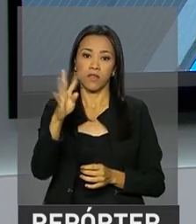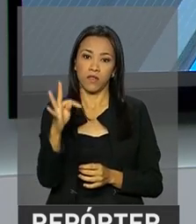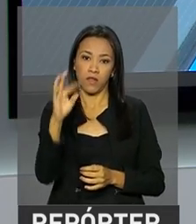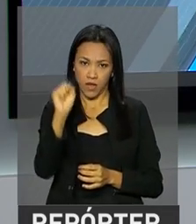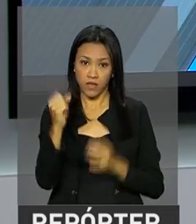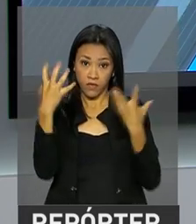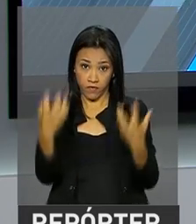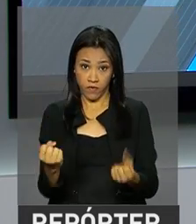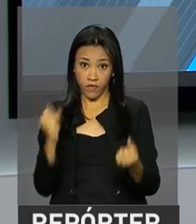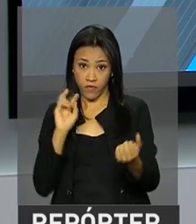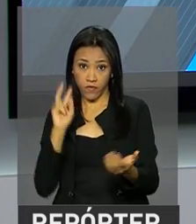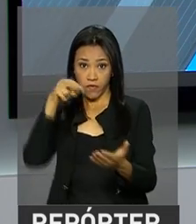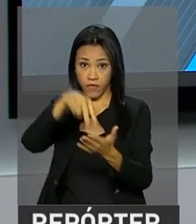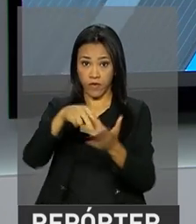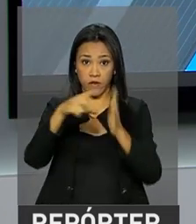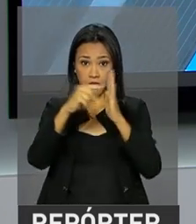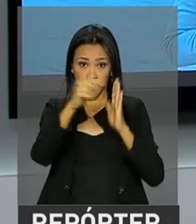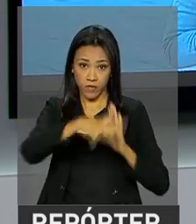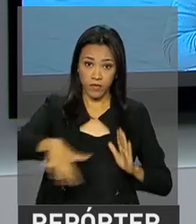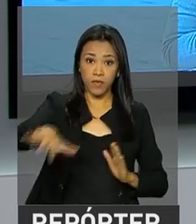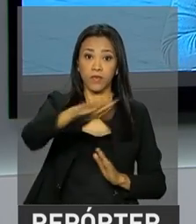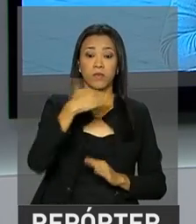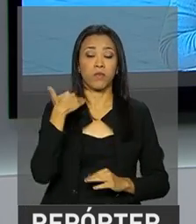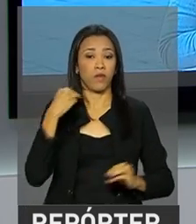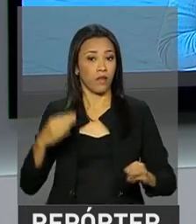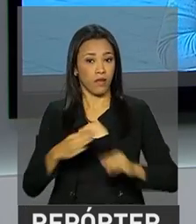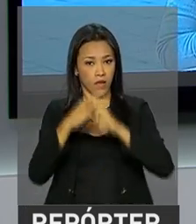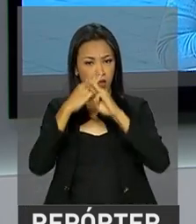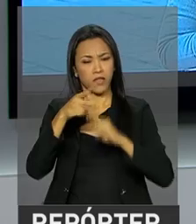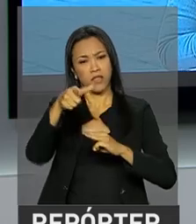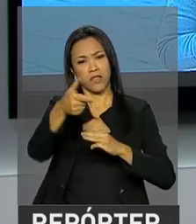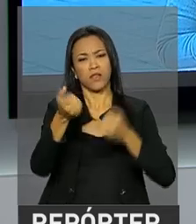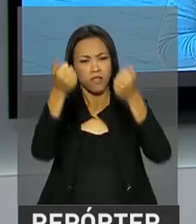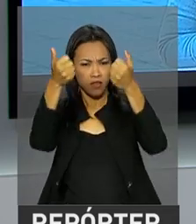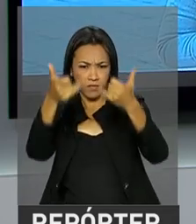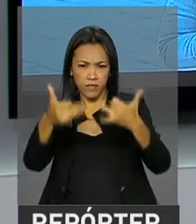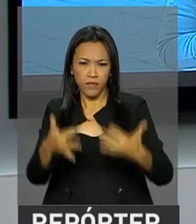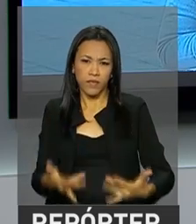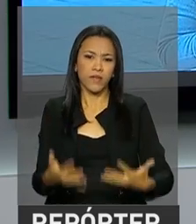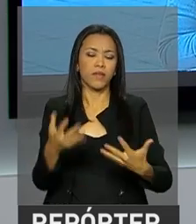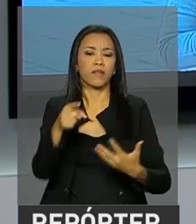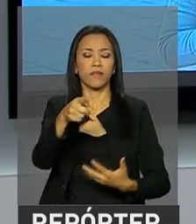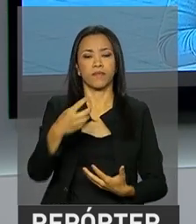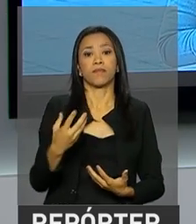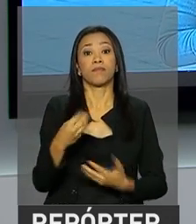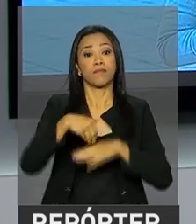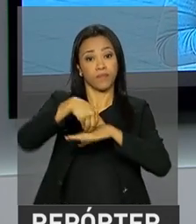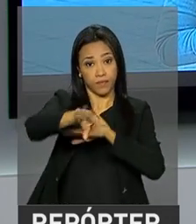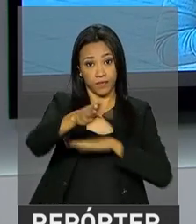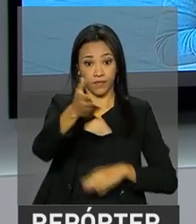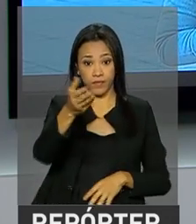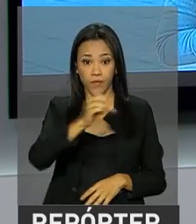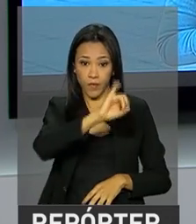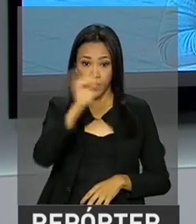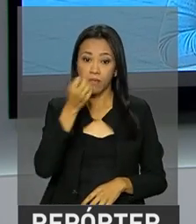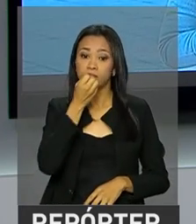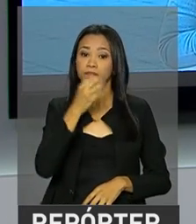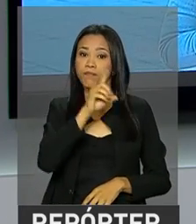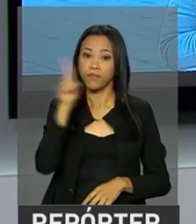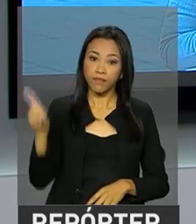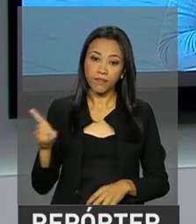Caixa Econômica Federal, aqui em Brasília, conversar com a Thaísa Dias, que tem as informações ao vivo para a gente. Oi, Thaísa, bom